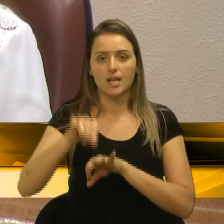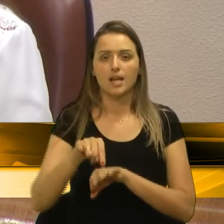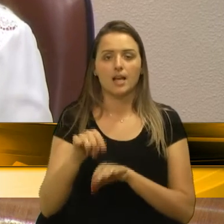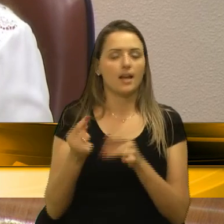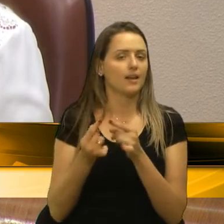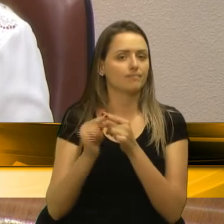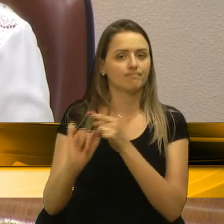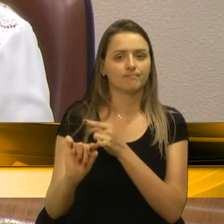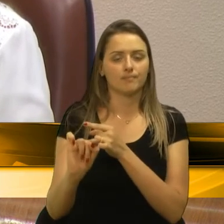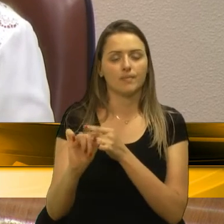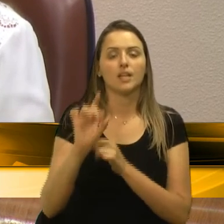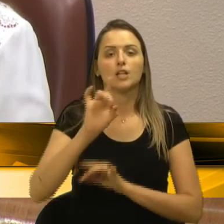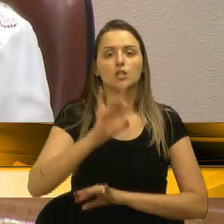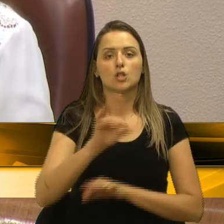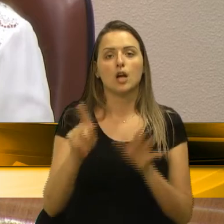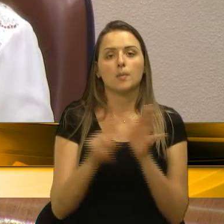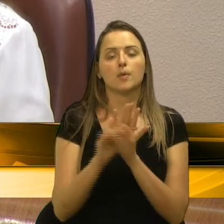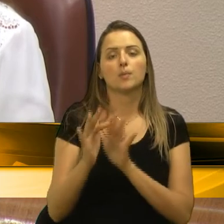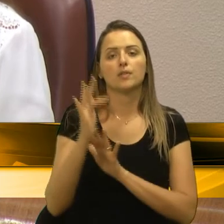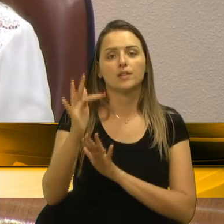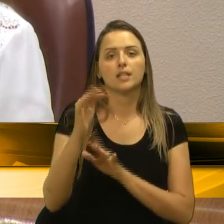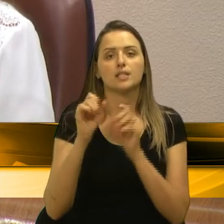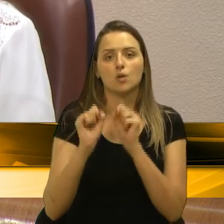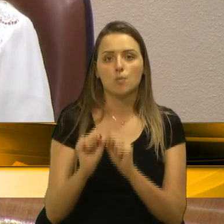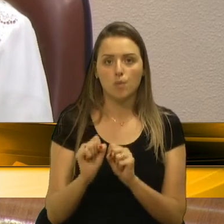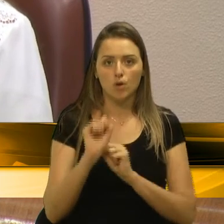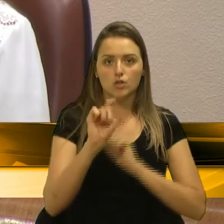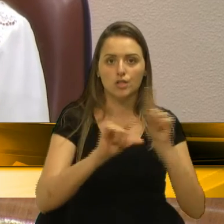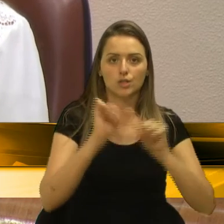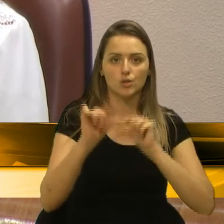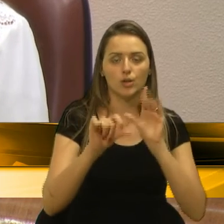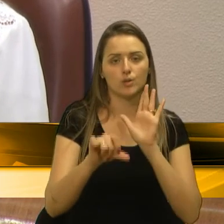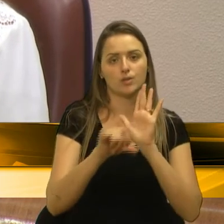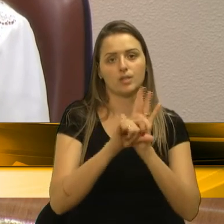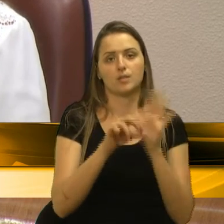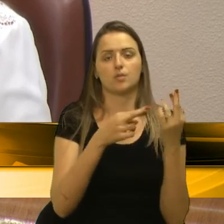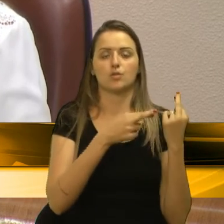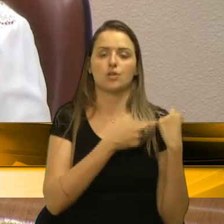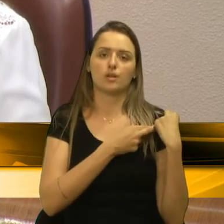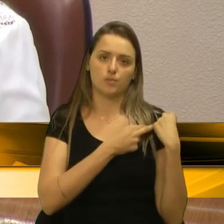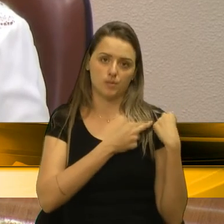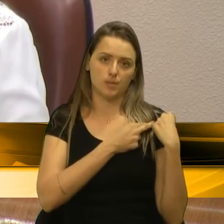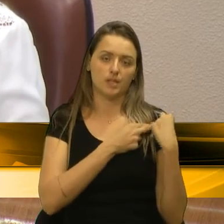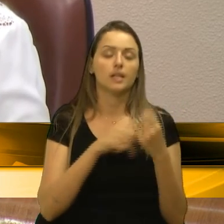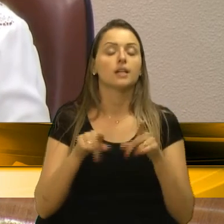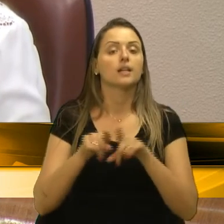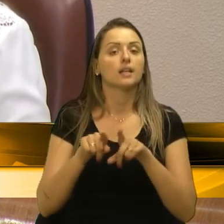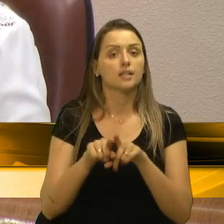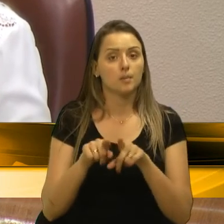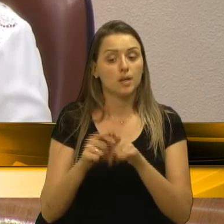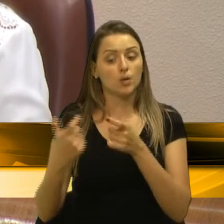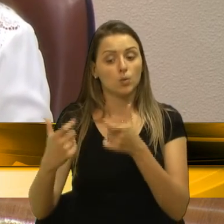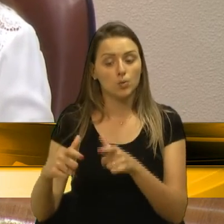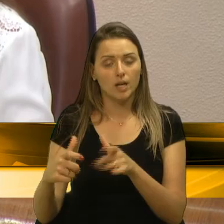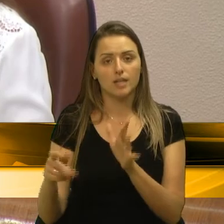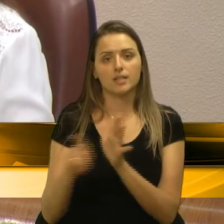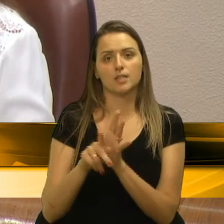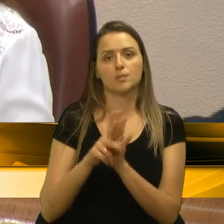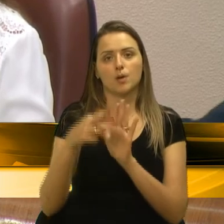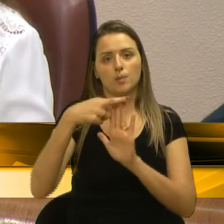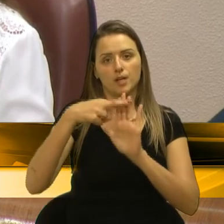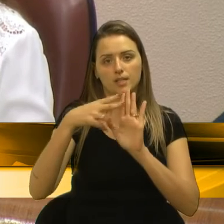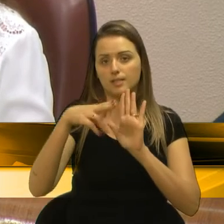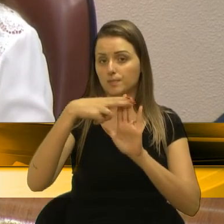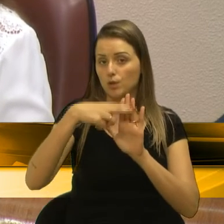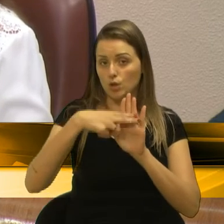inconteste, que compete somente à União legislar sobre definição dos crimes de responsabilidade e o estabelecimento das respectivas normas de processo